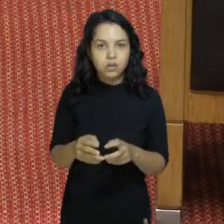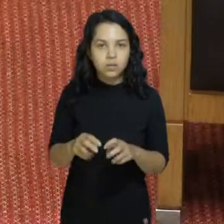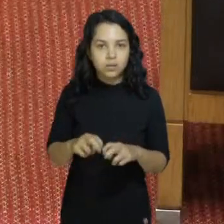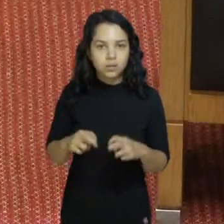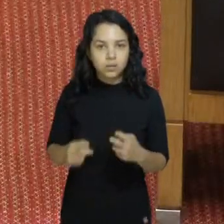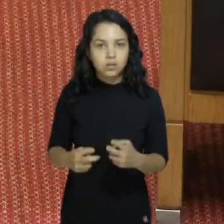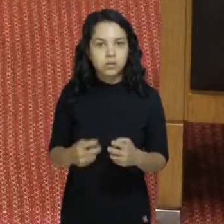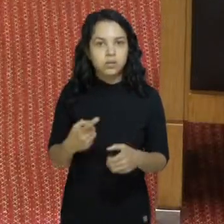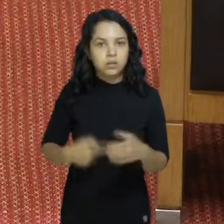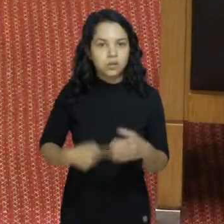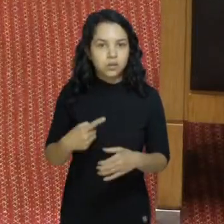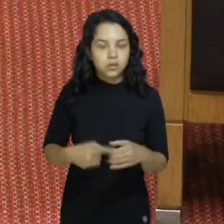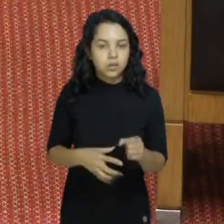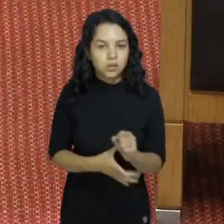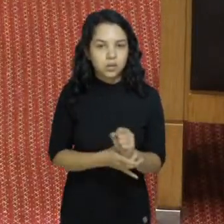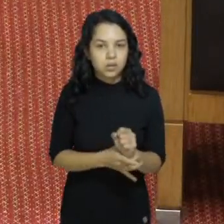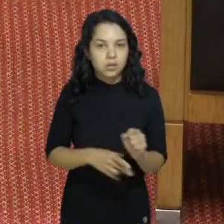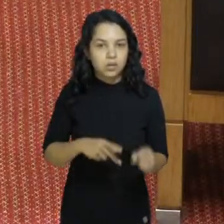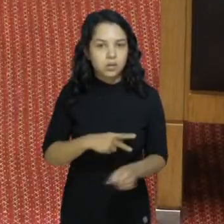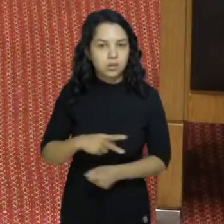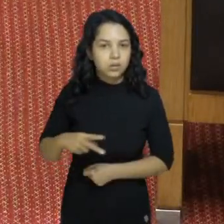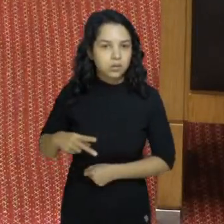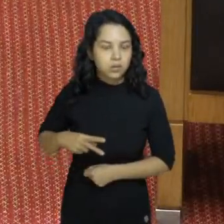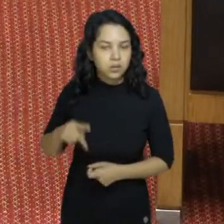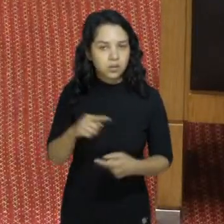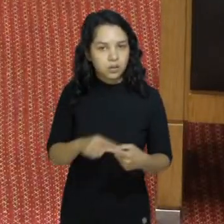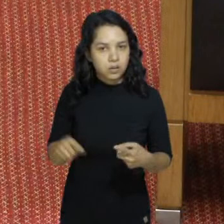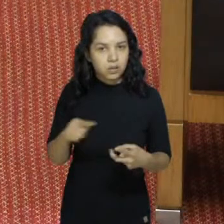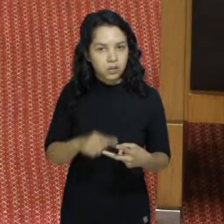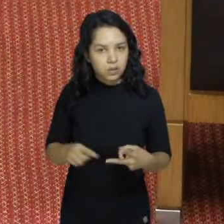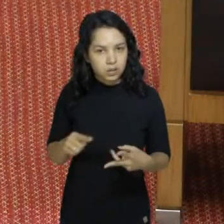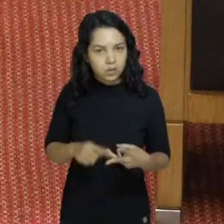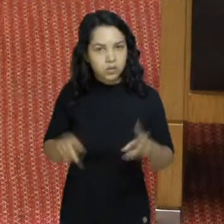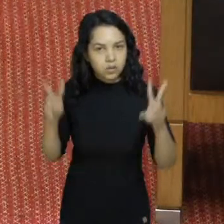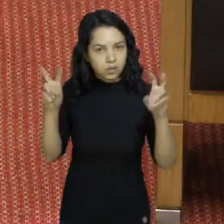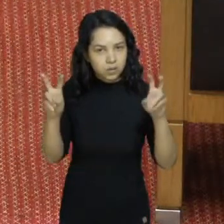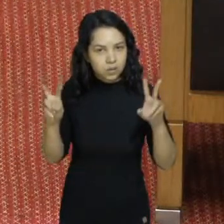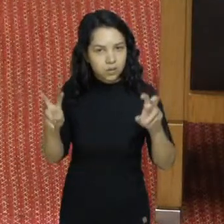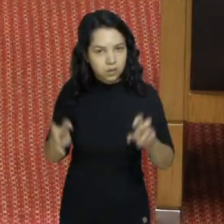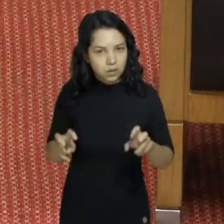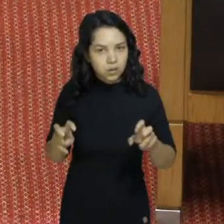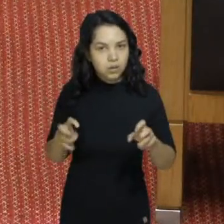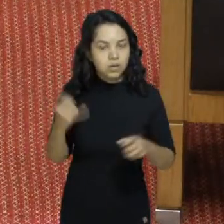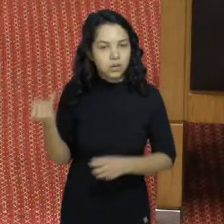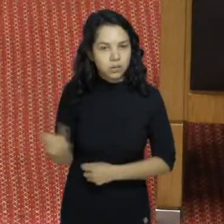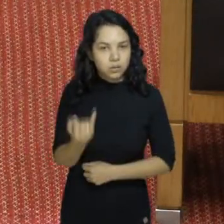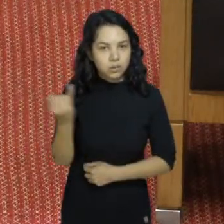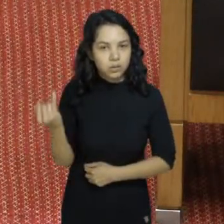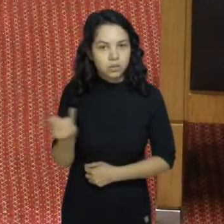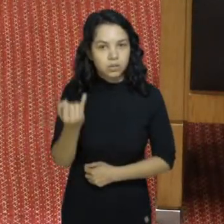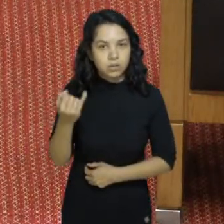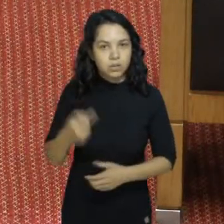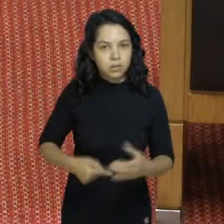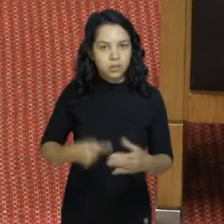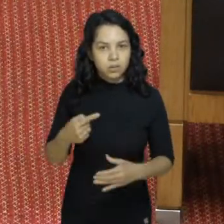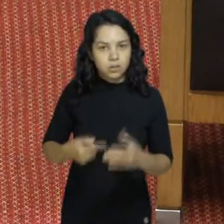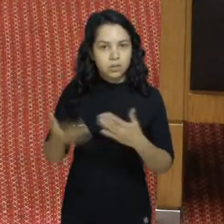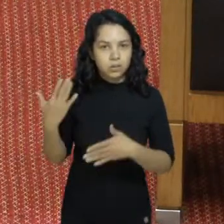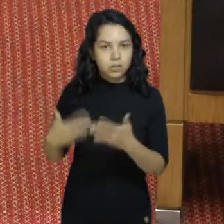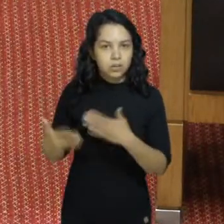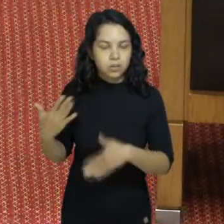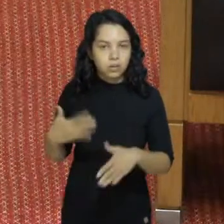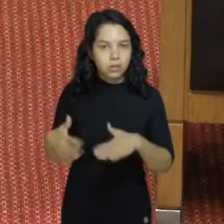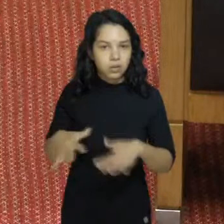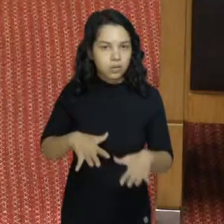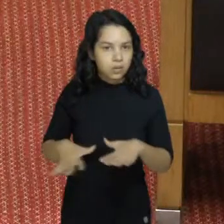de segurança pública e semanalmente trazendo temas de relevância acho que essa comissão nunca teve tão movimentada